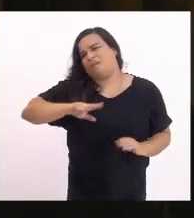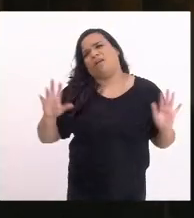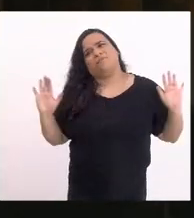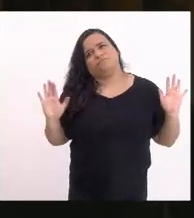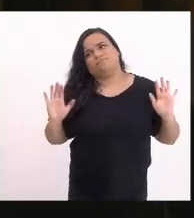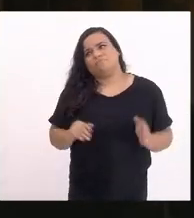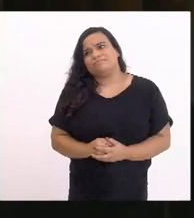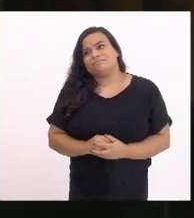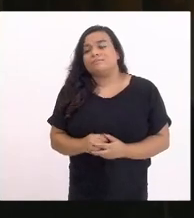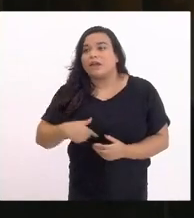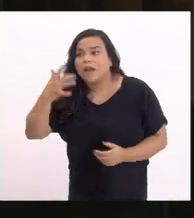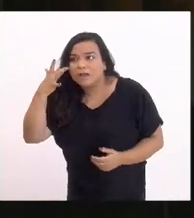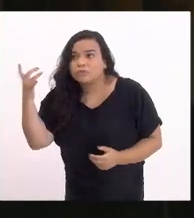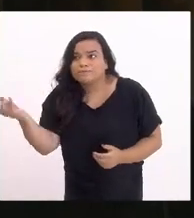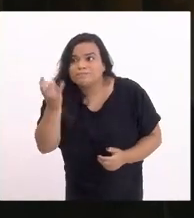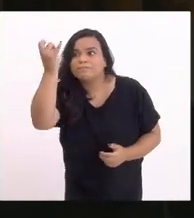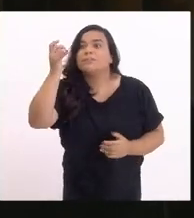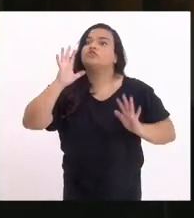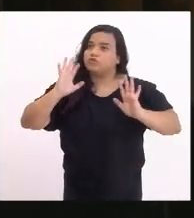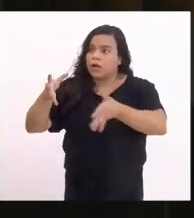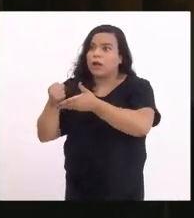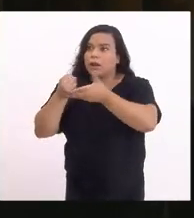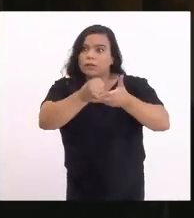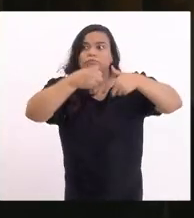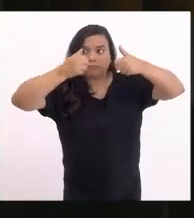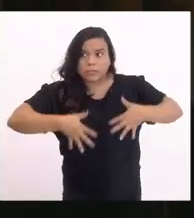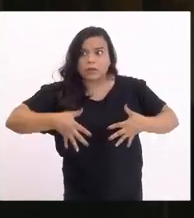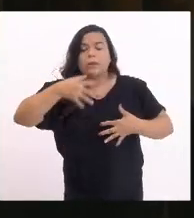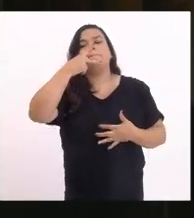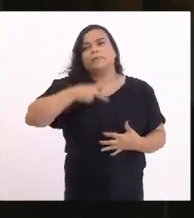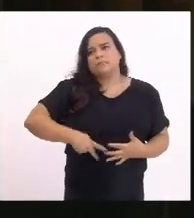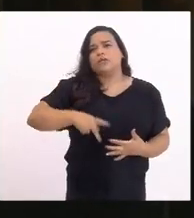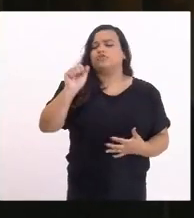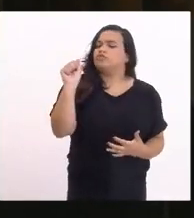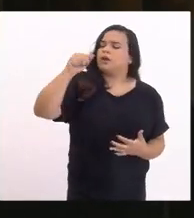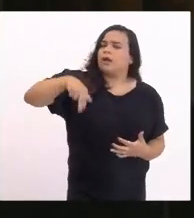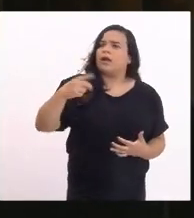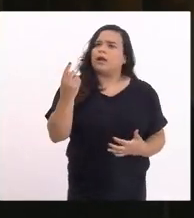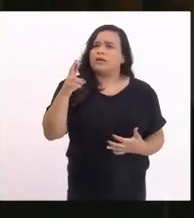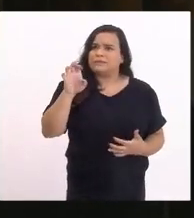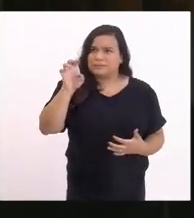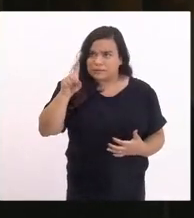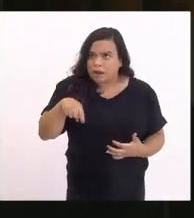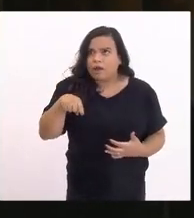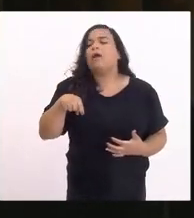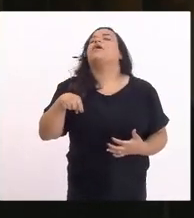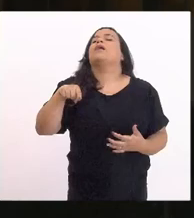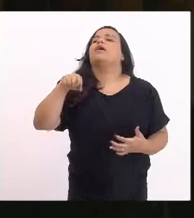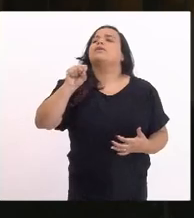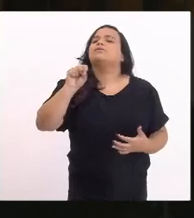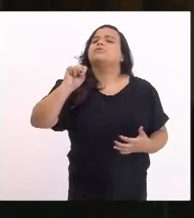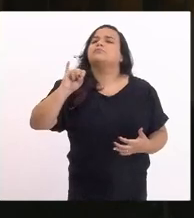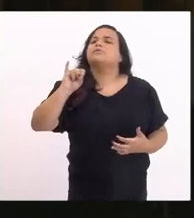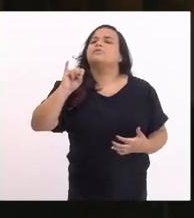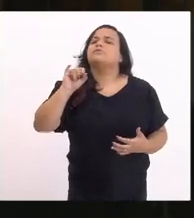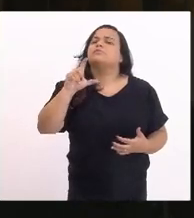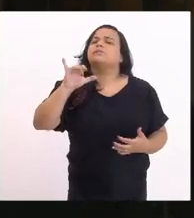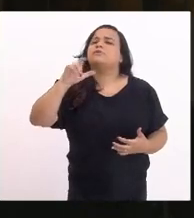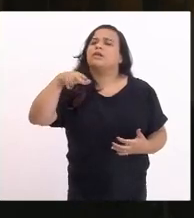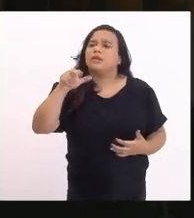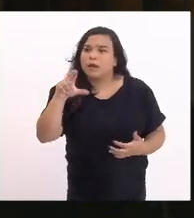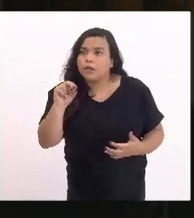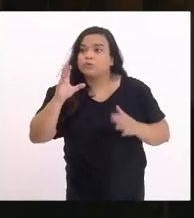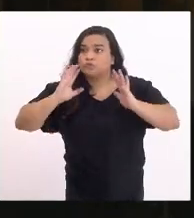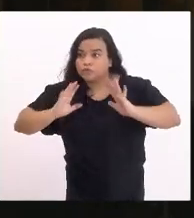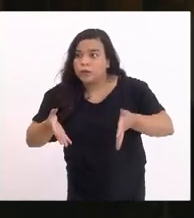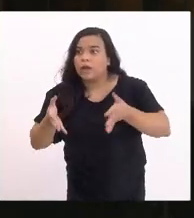Então, eu acho fundamental, já levei esse assunto para o presidente André Siciliano, falei com o Luiz Paulo, falei com o Valdec, nós vamos